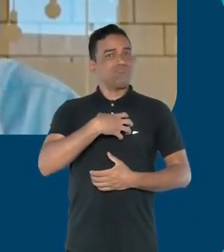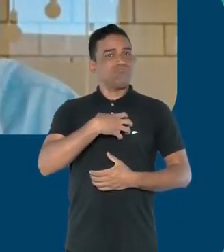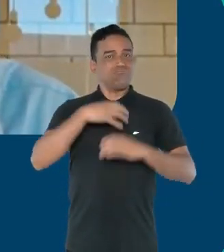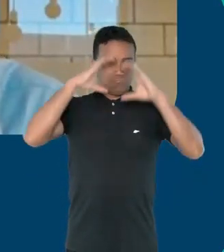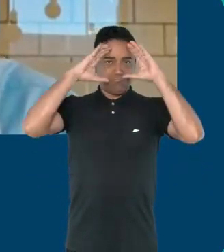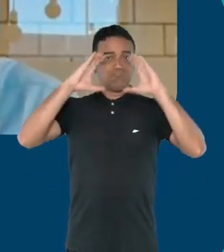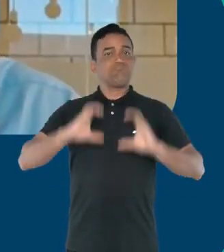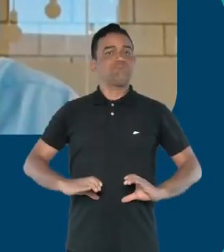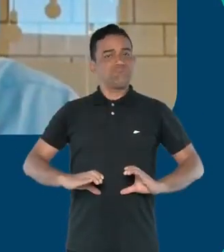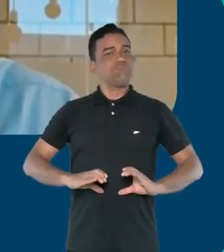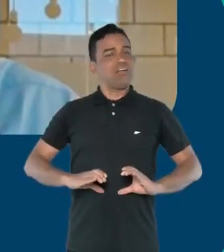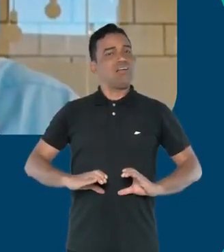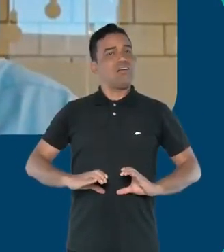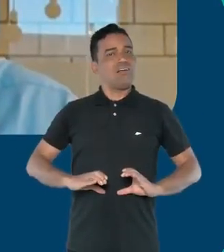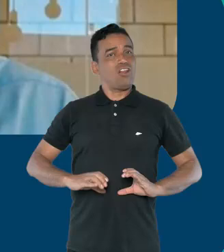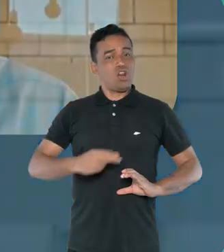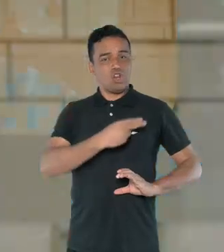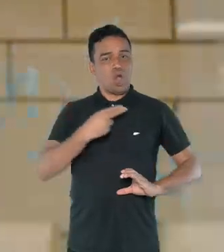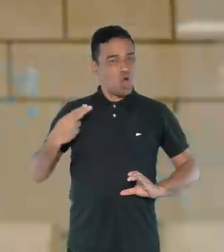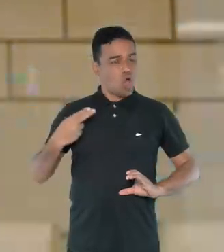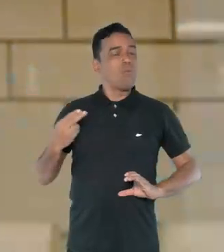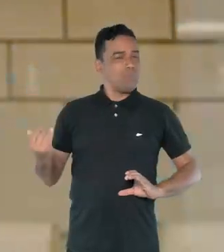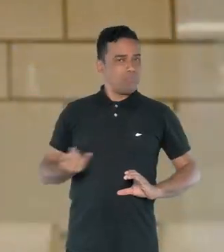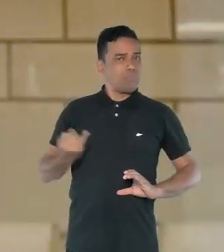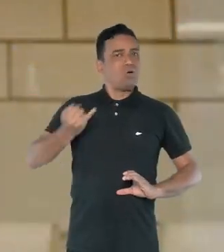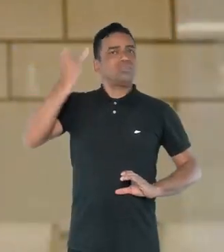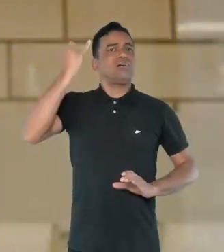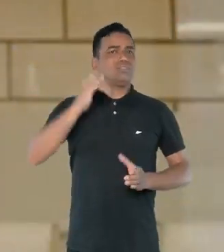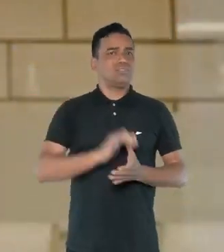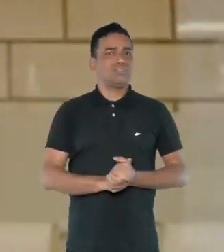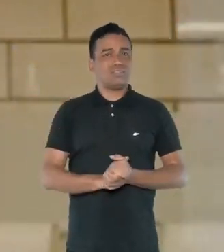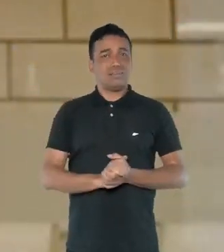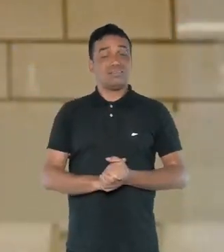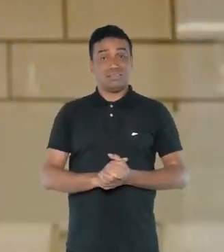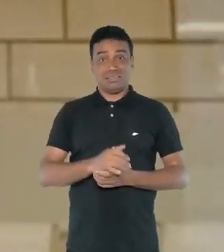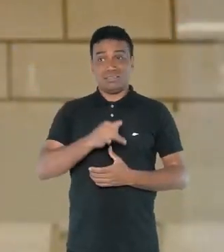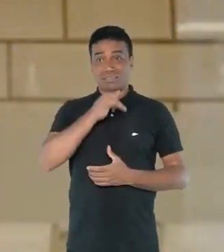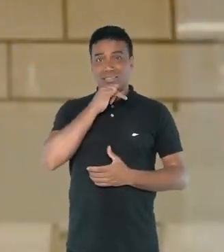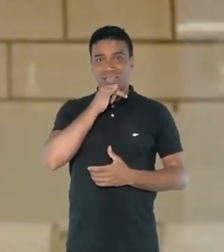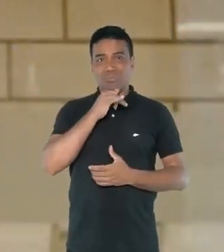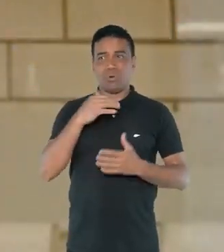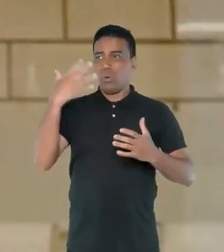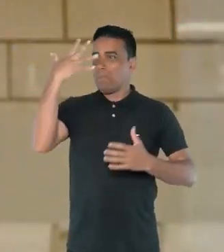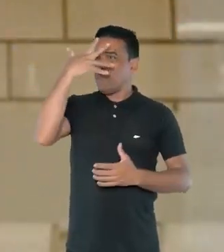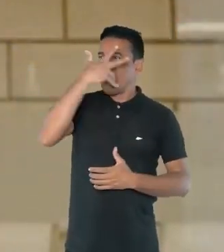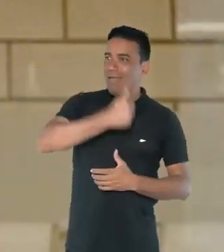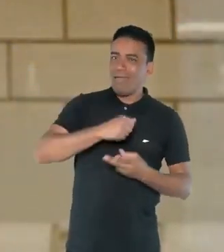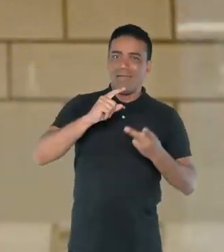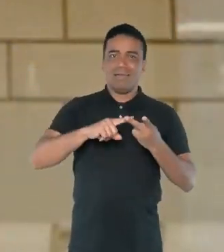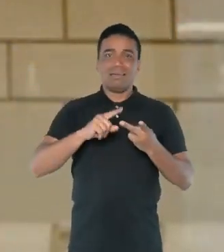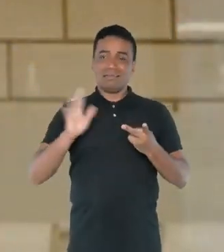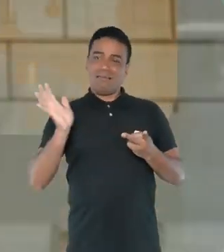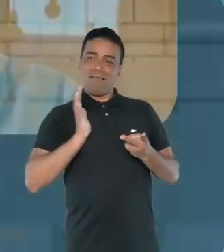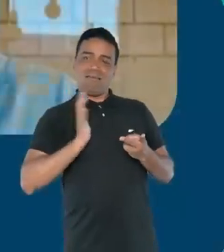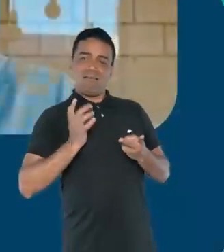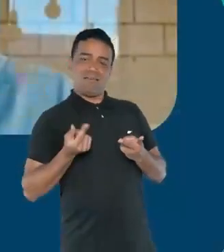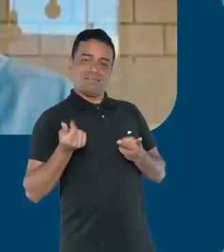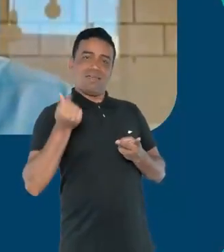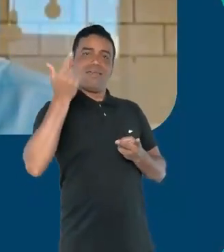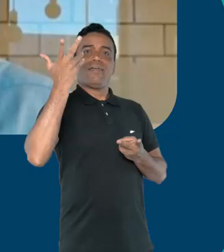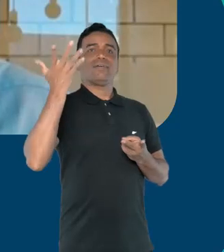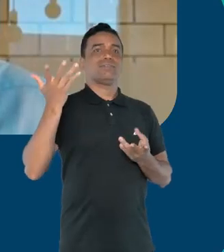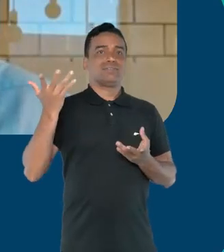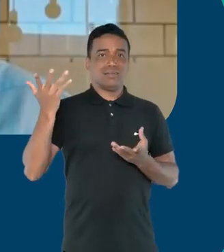extrema importância. Mesmo, né, a outras virtudes, como a beleza, a riqueza,